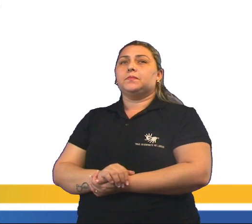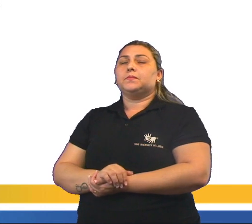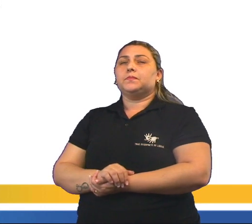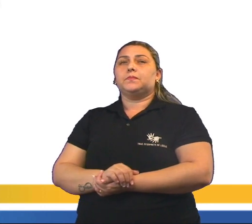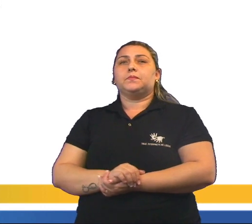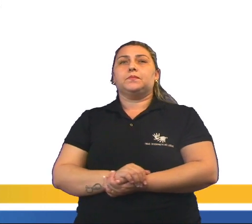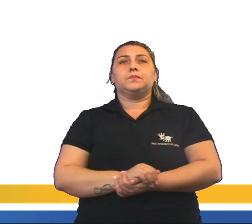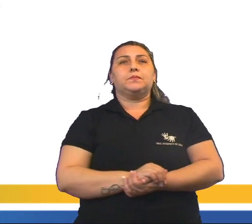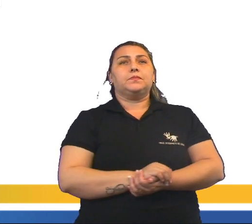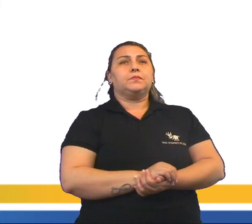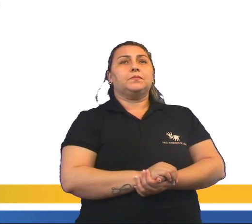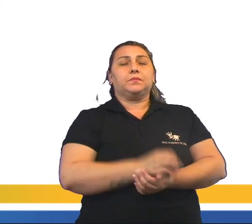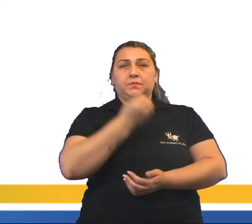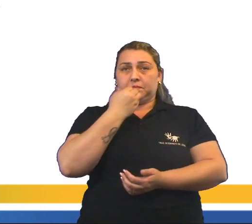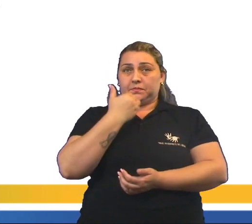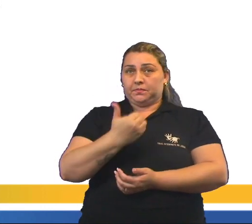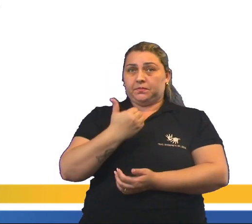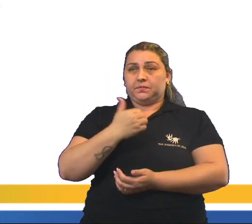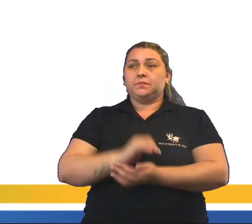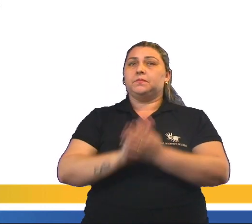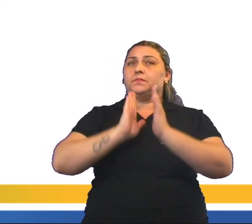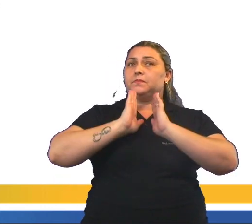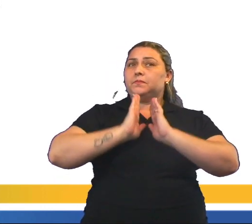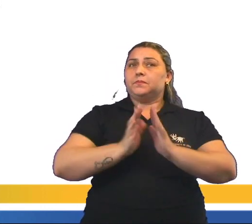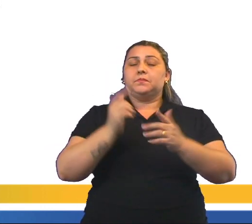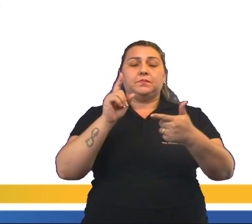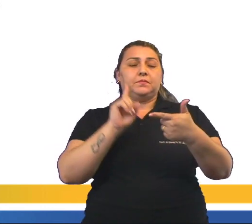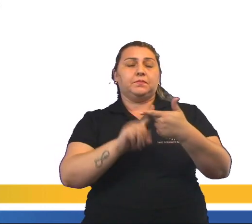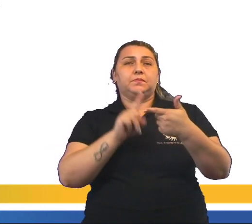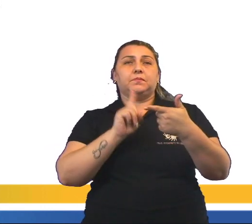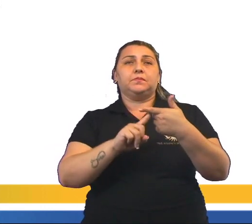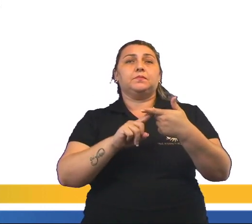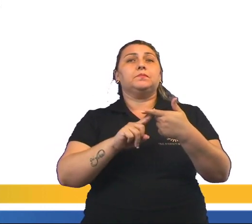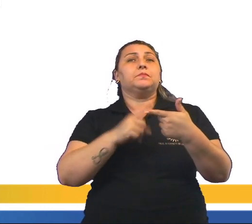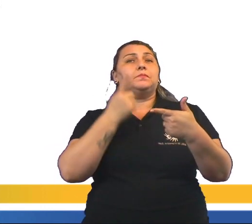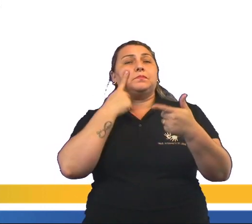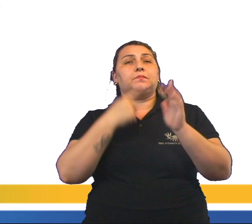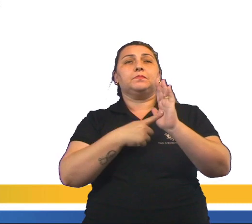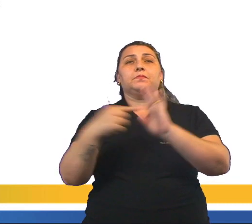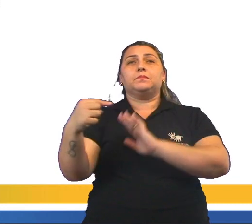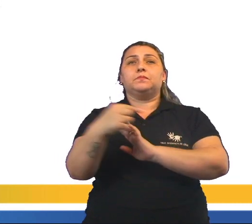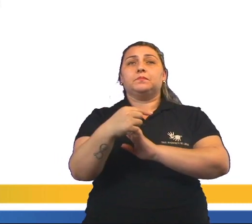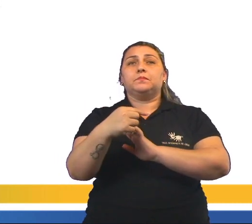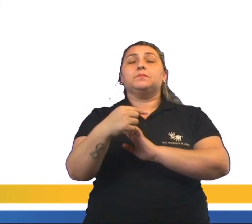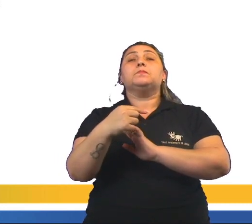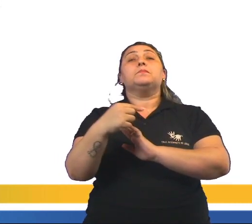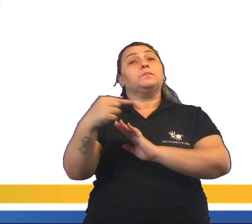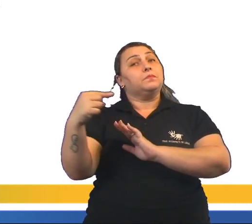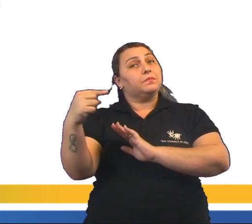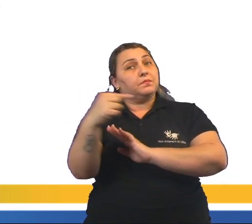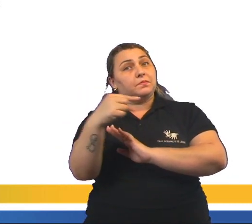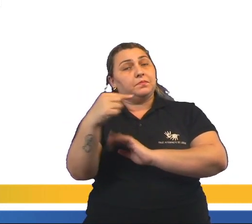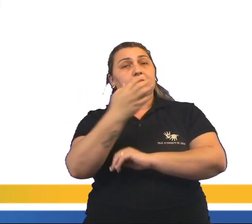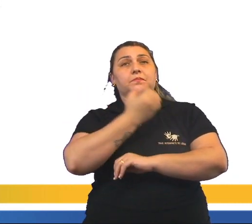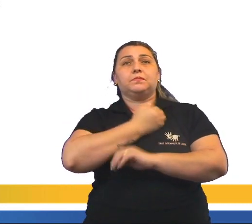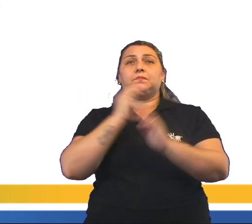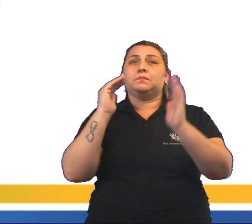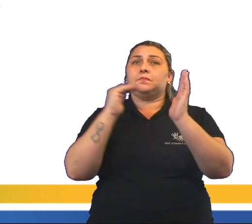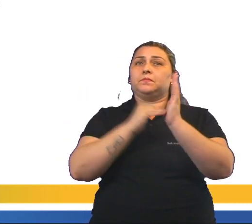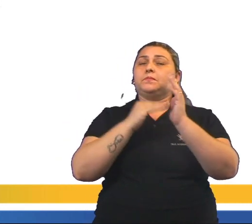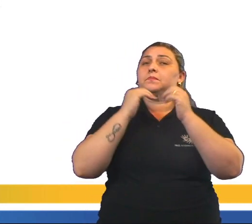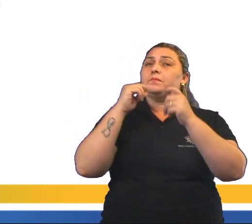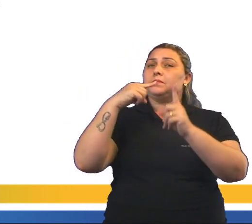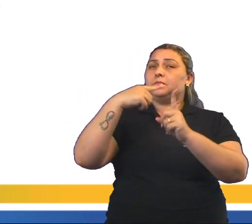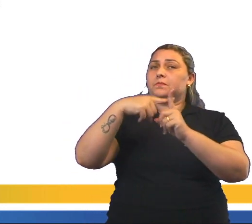por diante ou a etc tudo bem já no segundo momento ele tá mostrando duas negativo ou